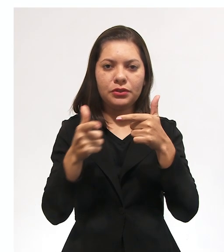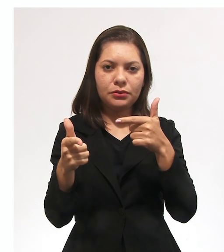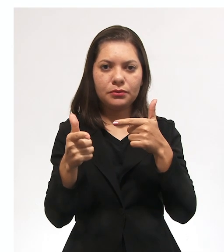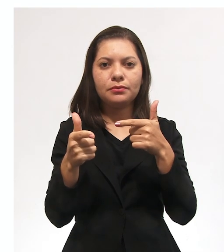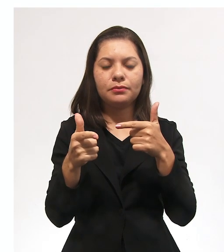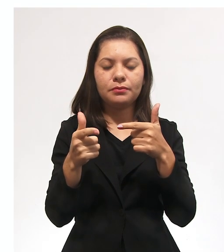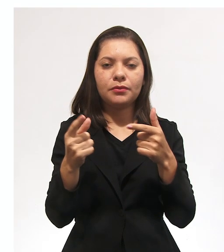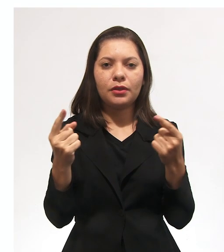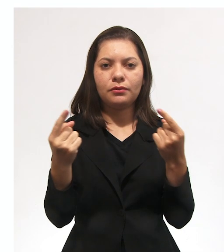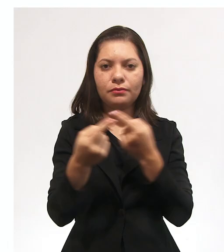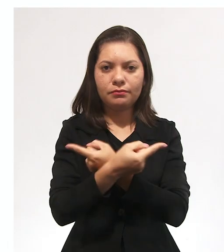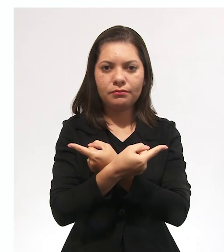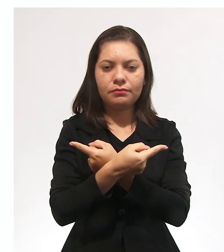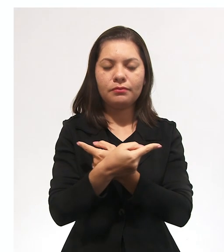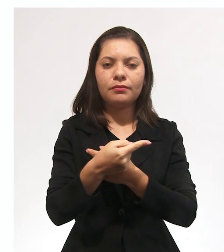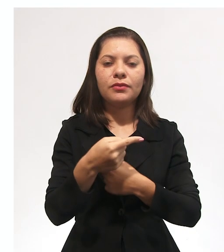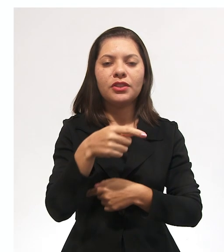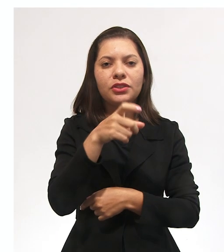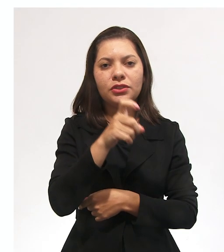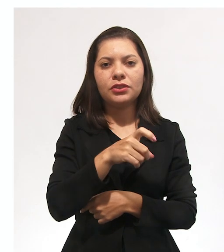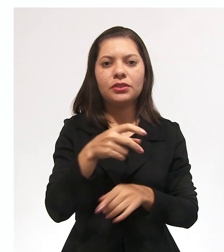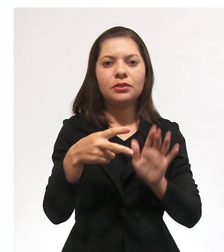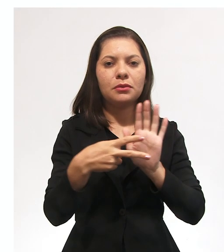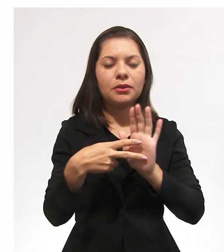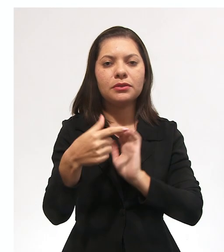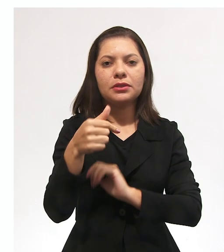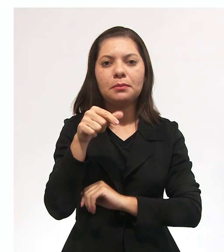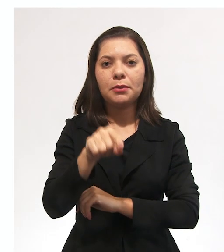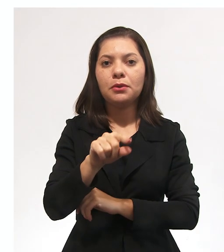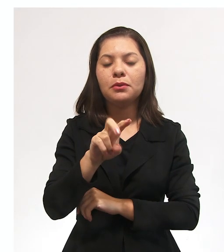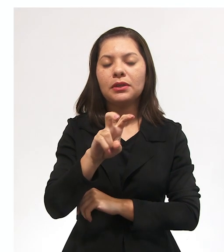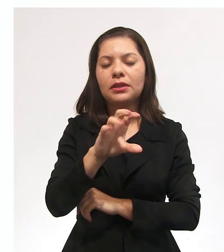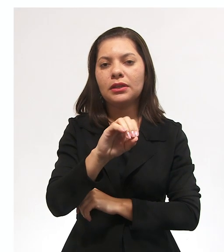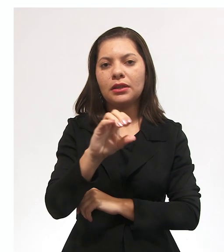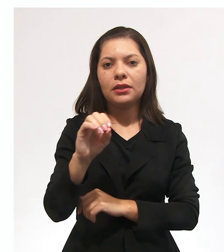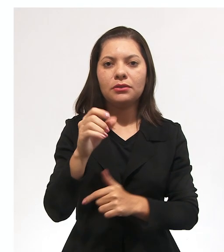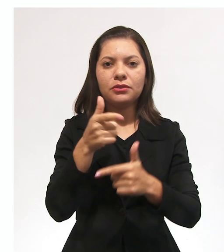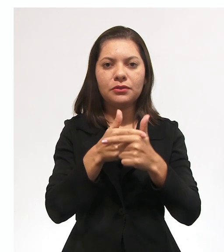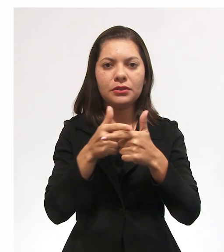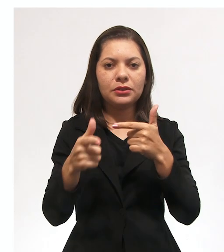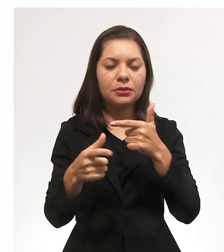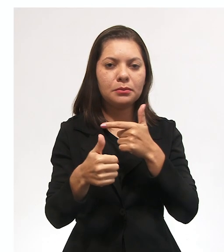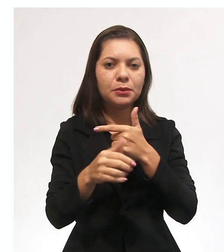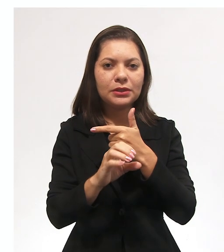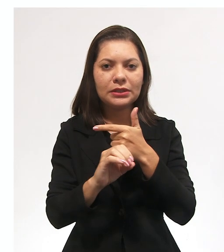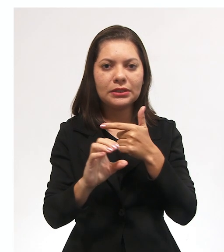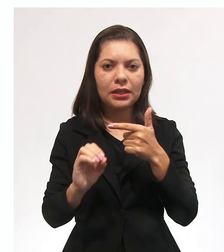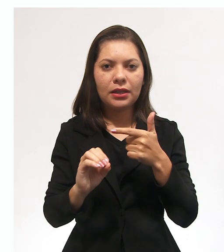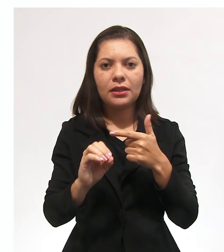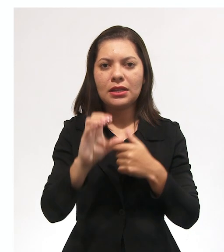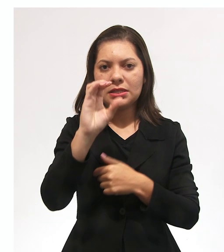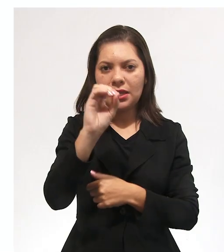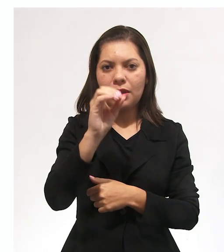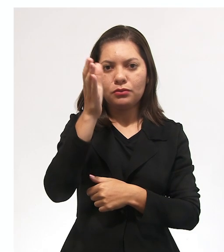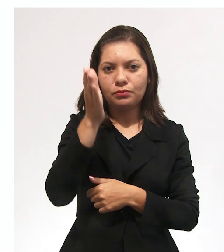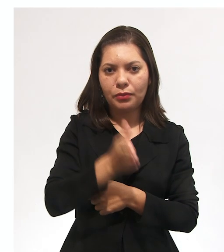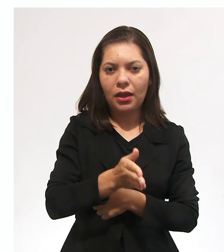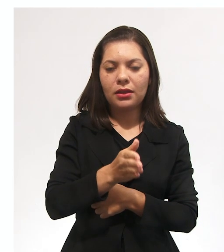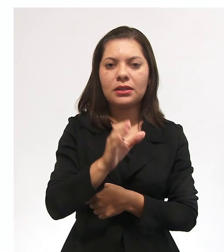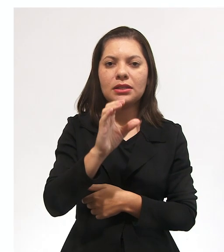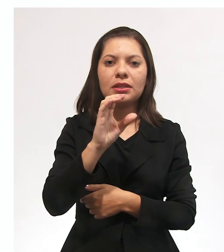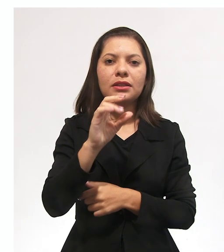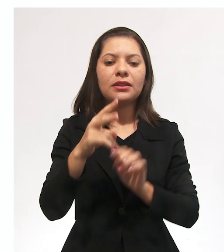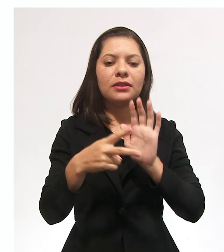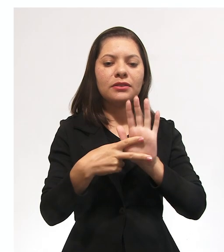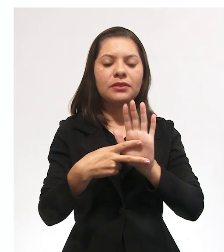dividindo, operação inversa. X é igual a 7.500 dividido por 100. Cancela os zeros, x é igual